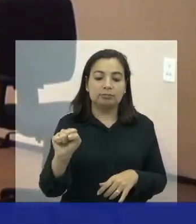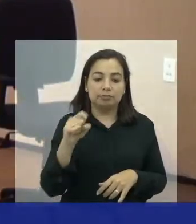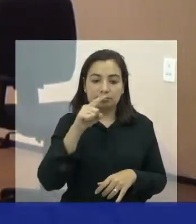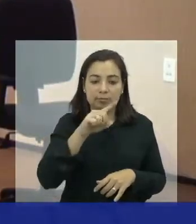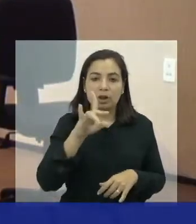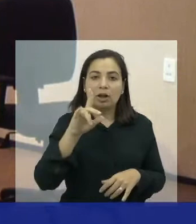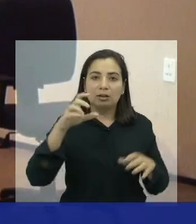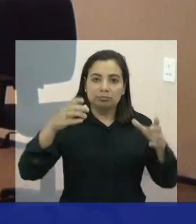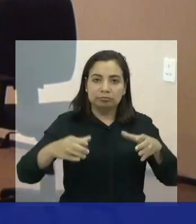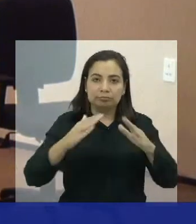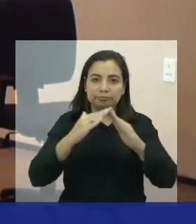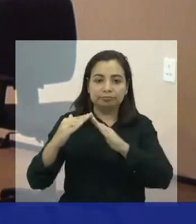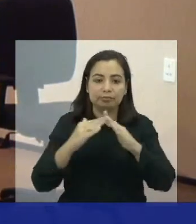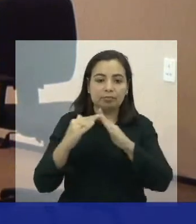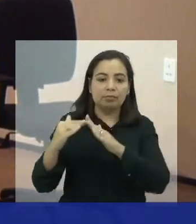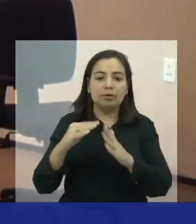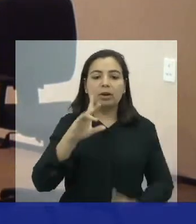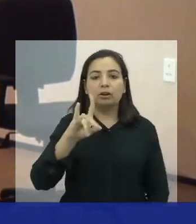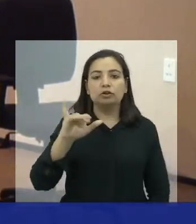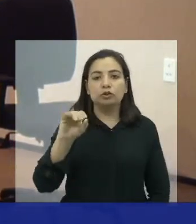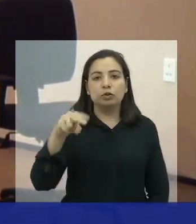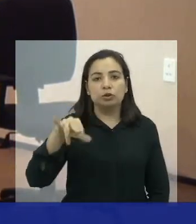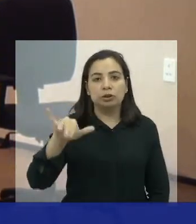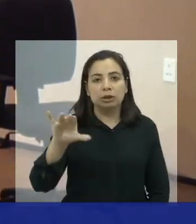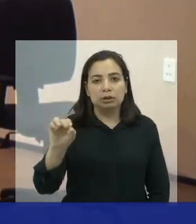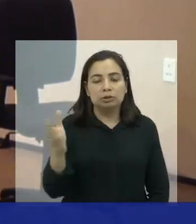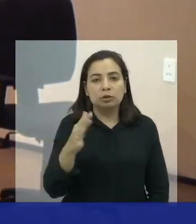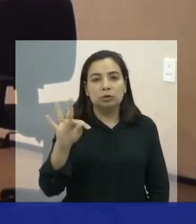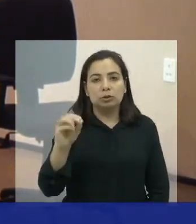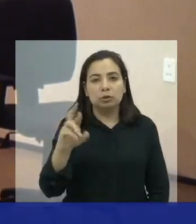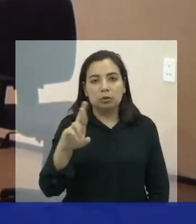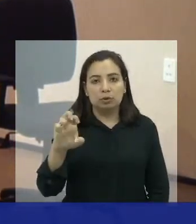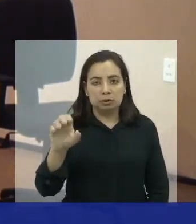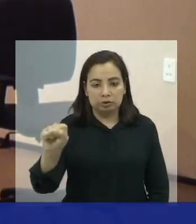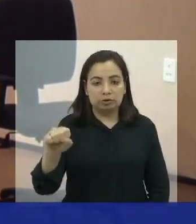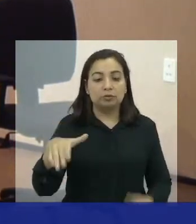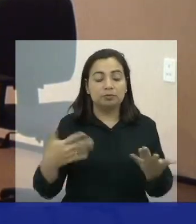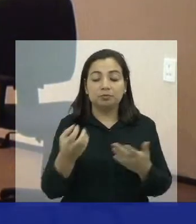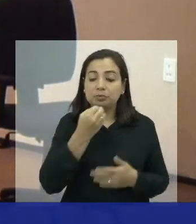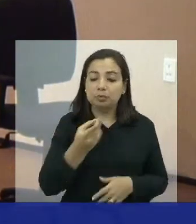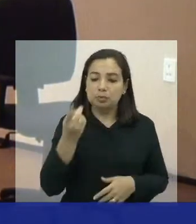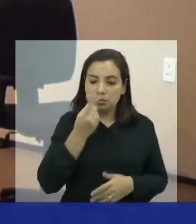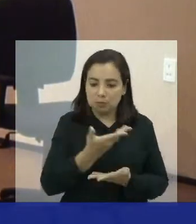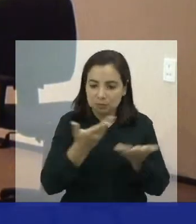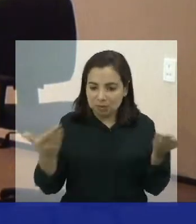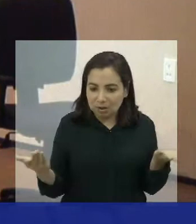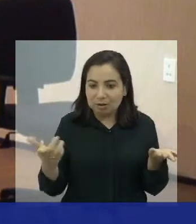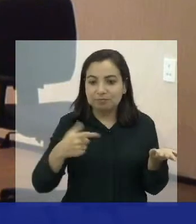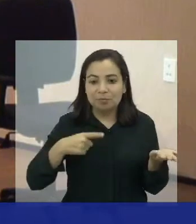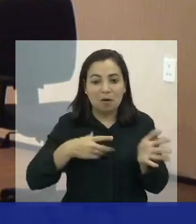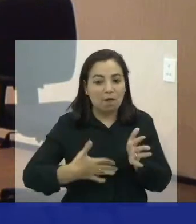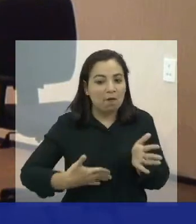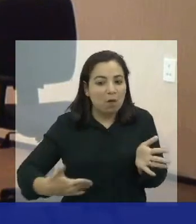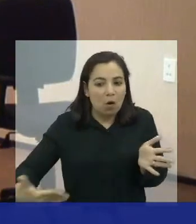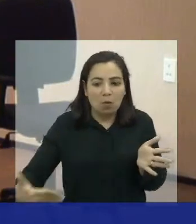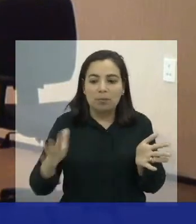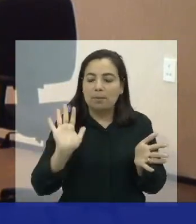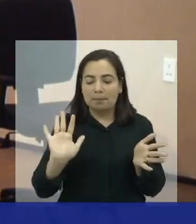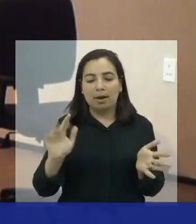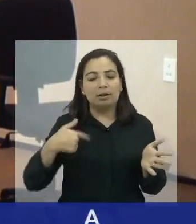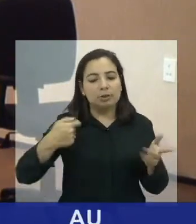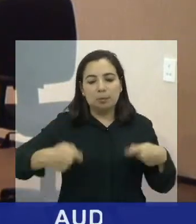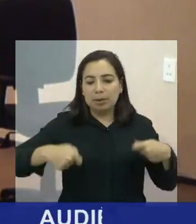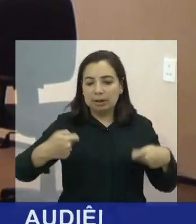Dá para me ouvir? Boa tarde a todas e todos, já com muita fome, quase desmaiando, mas vou passar a mensagem de que